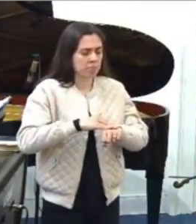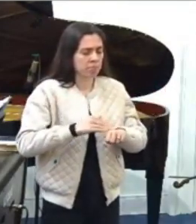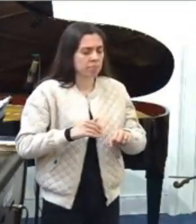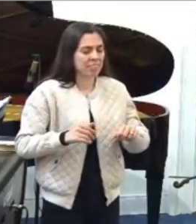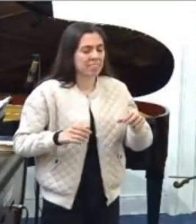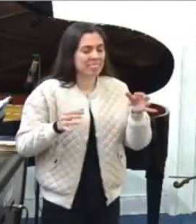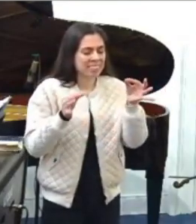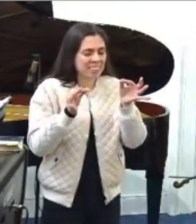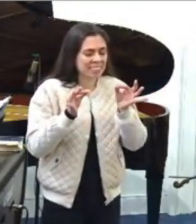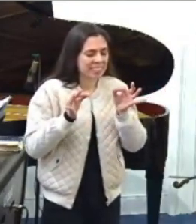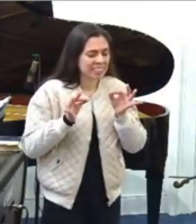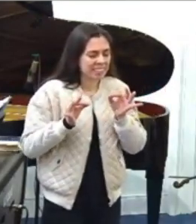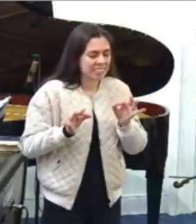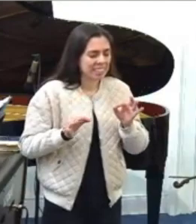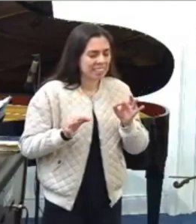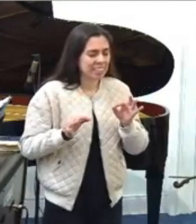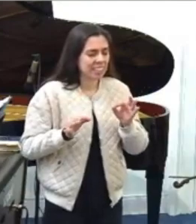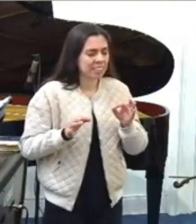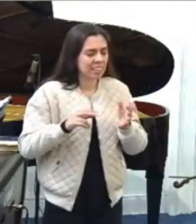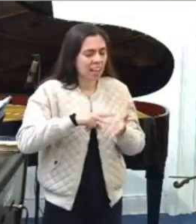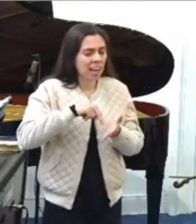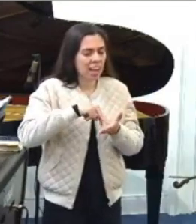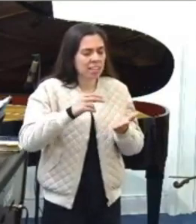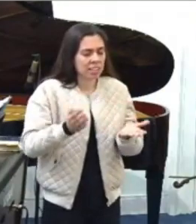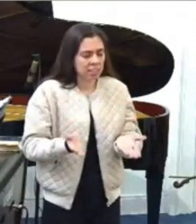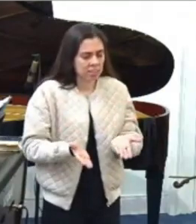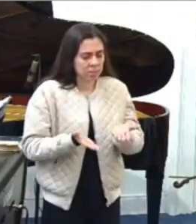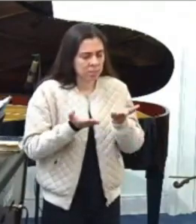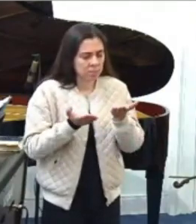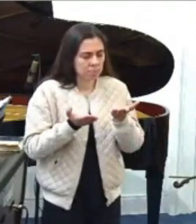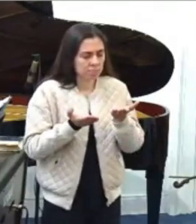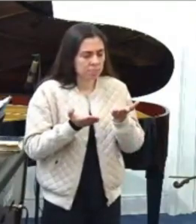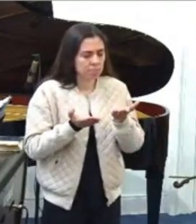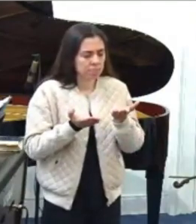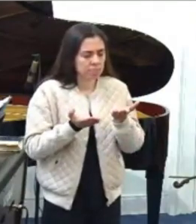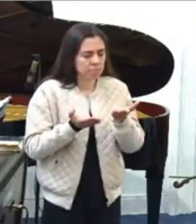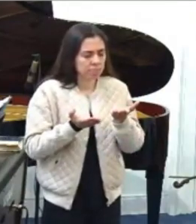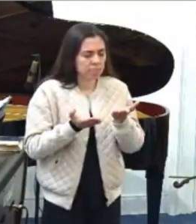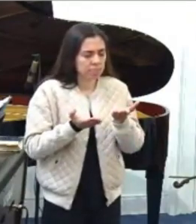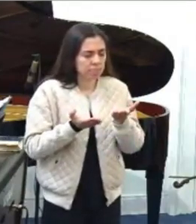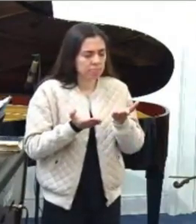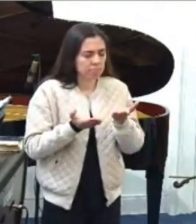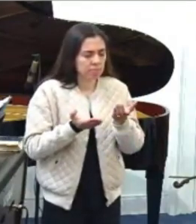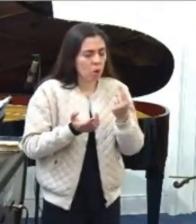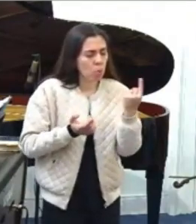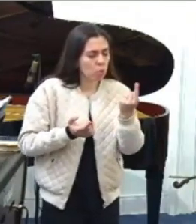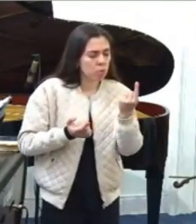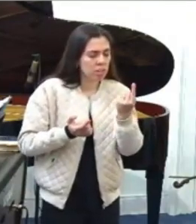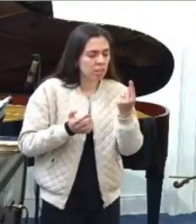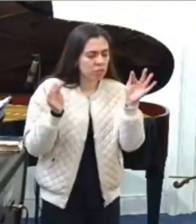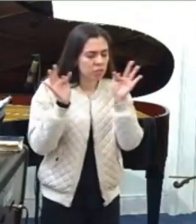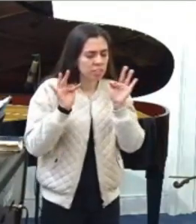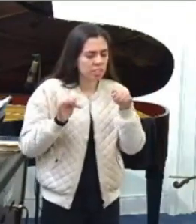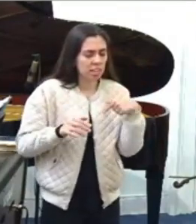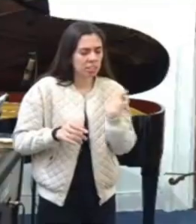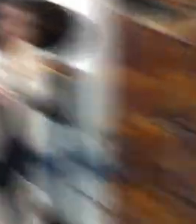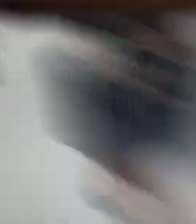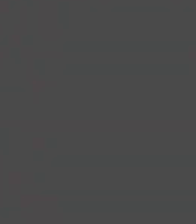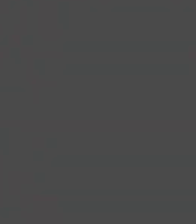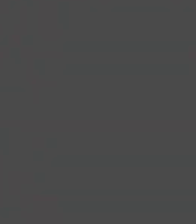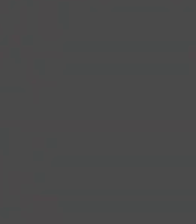seja a grande razão da alegria do nosso coração. Assim nós oramos, no nome de Jesus